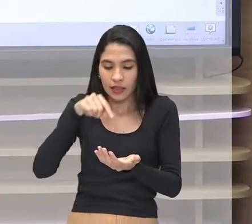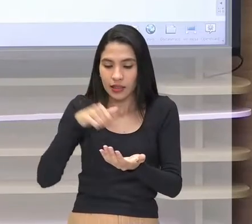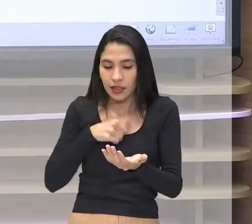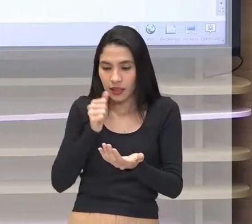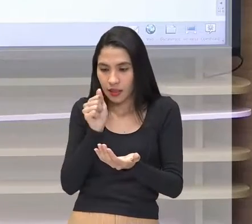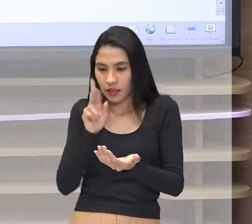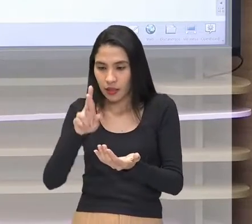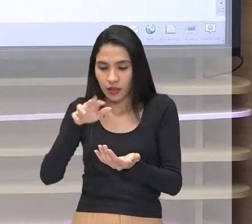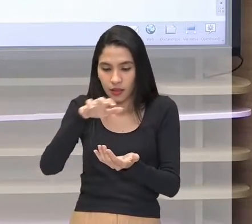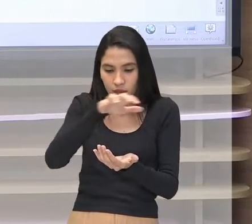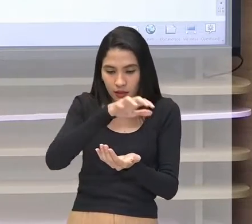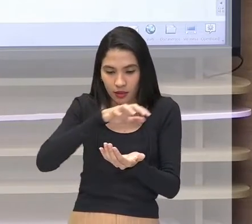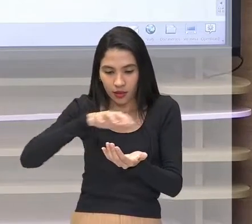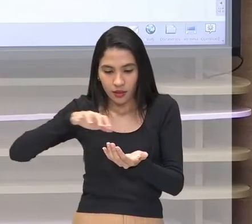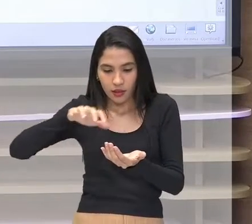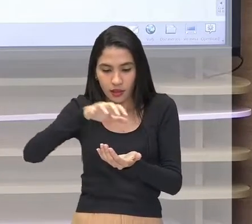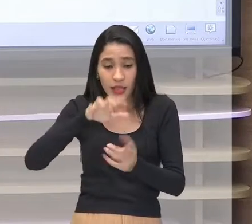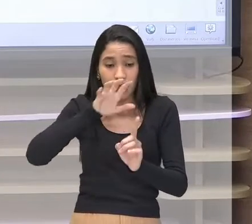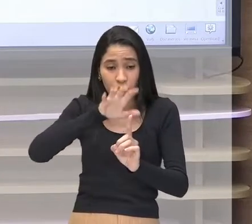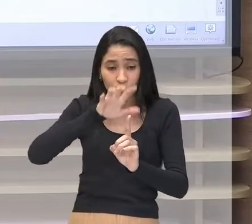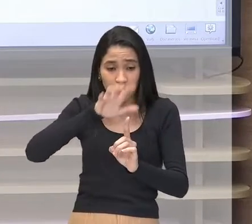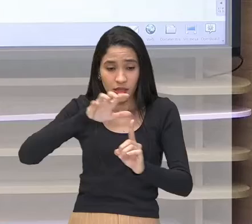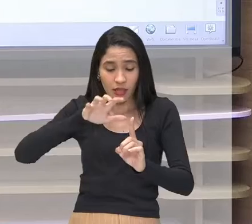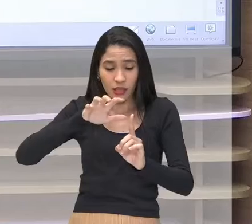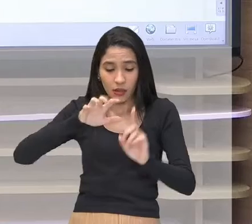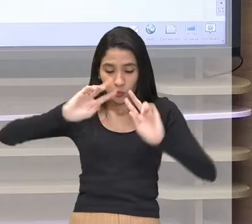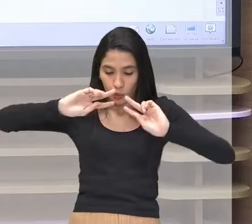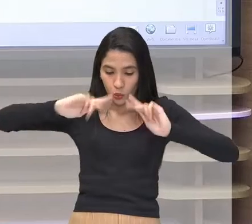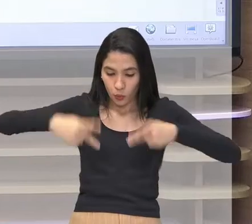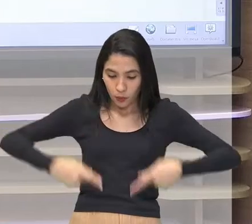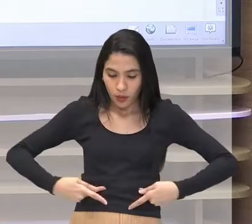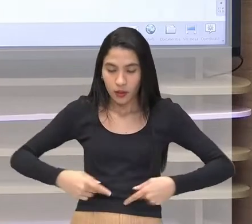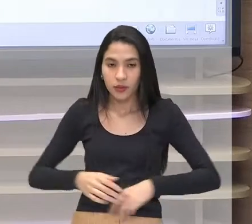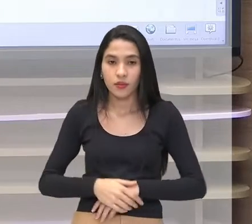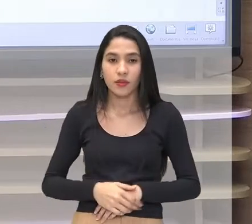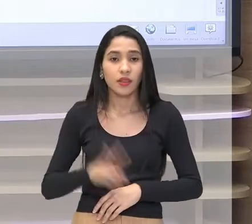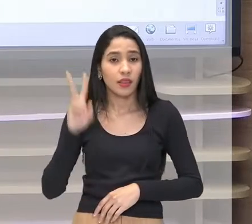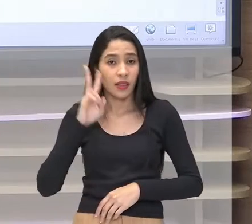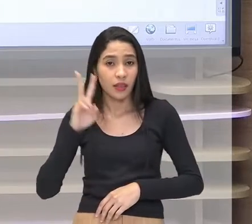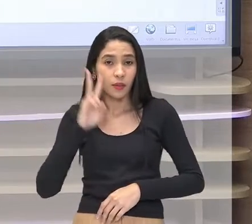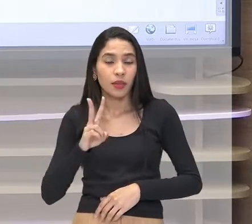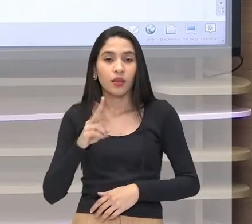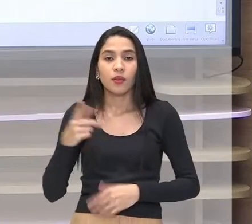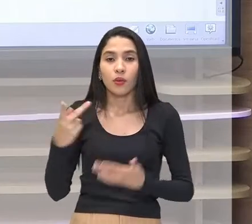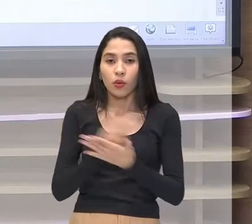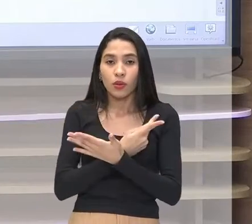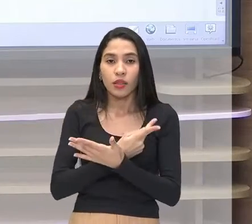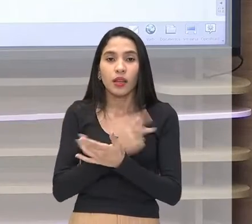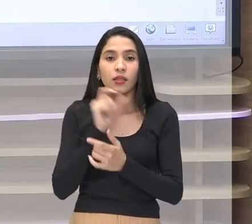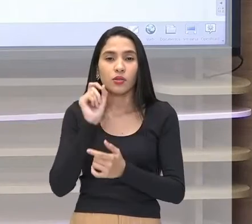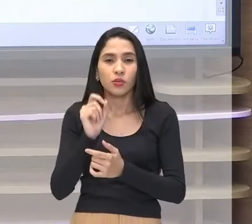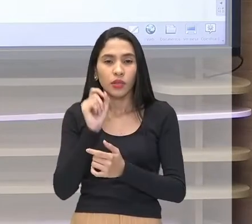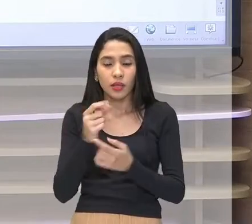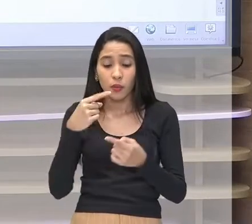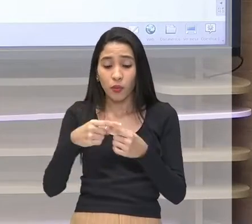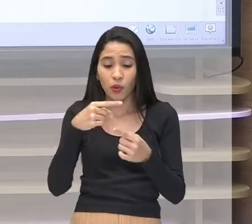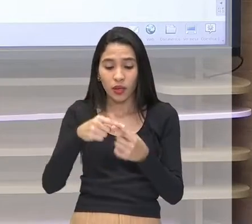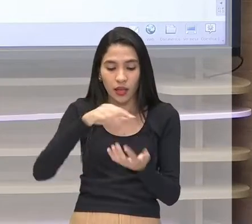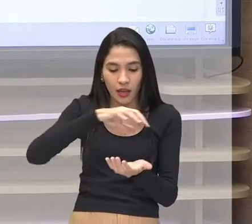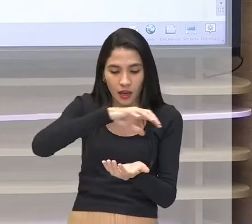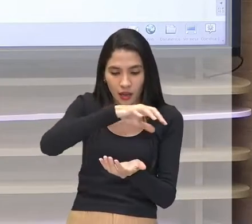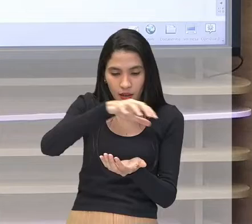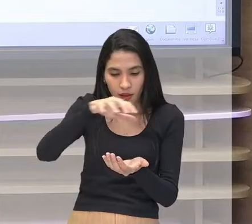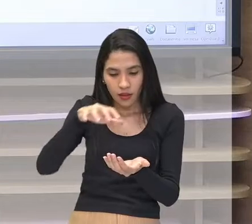sobre nós. Lembrando que essa pressão atmosférica externa, ela ocorre por conta da atmosfera, que